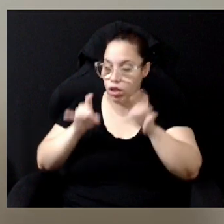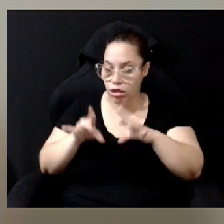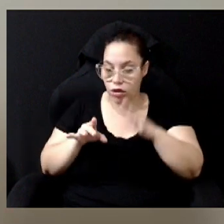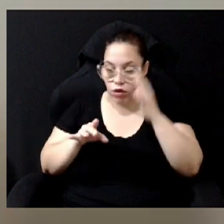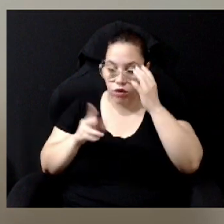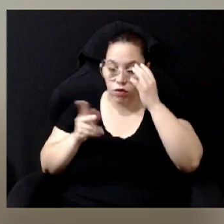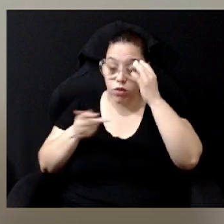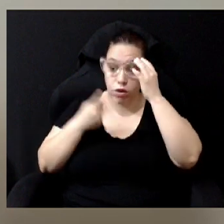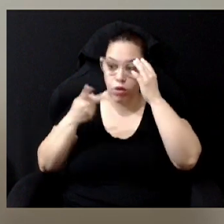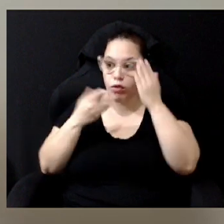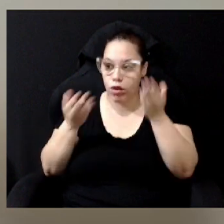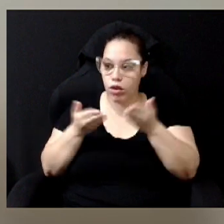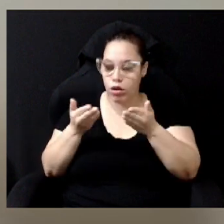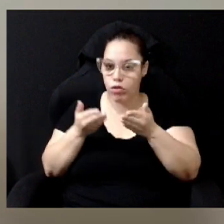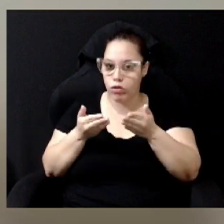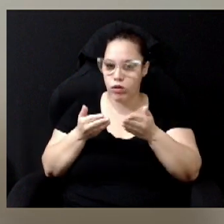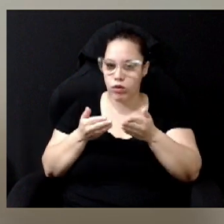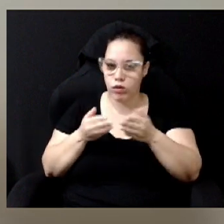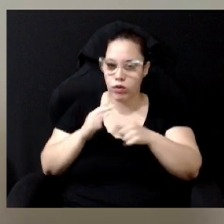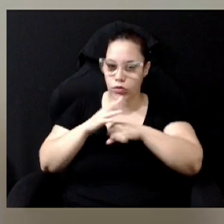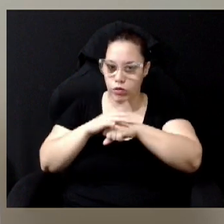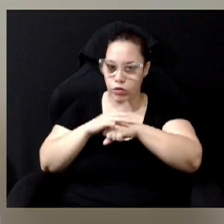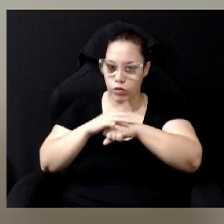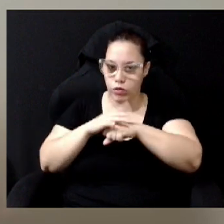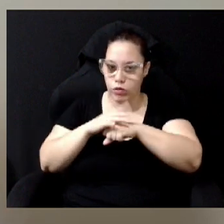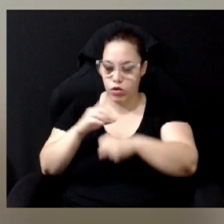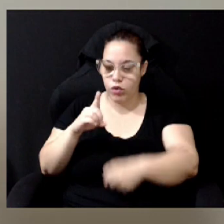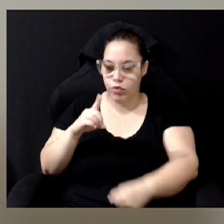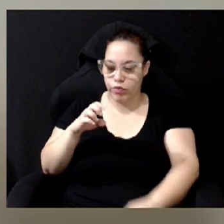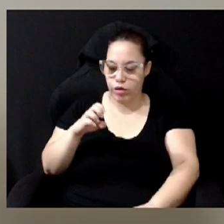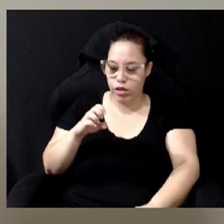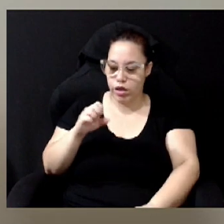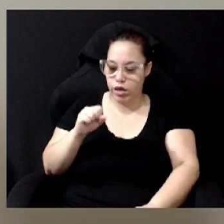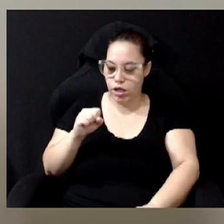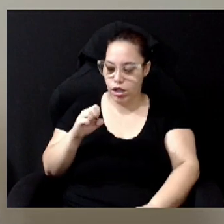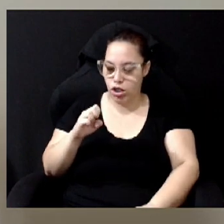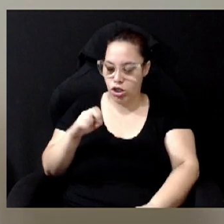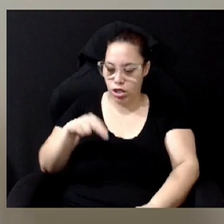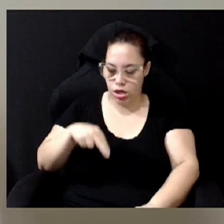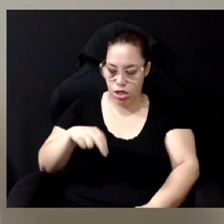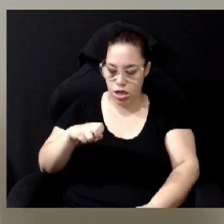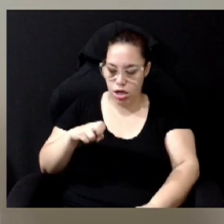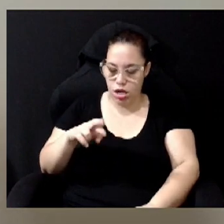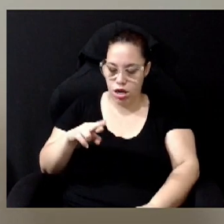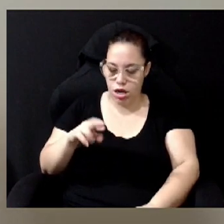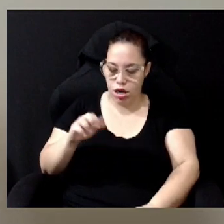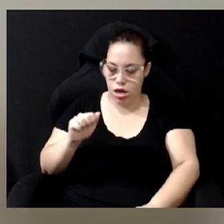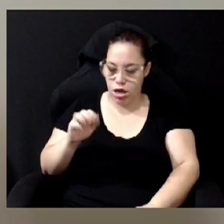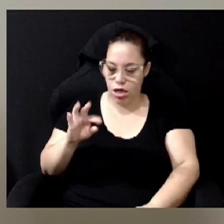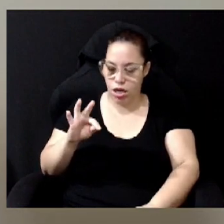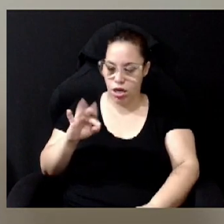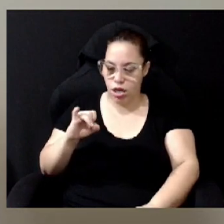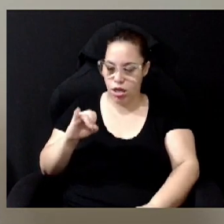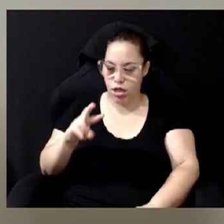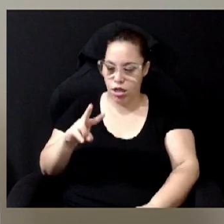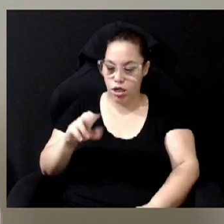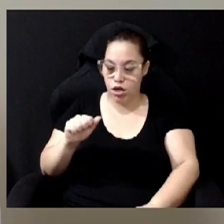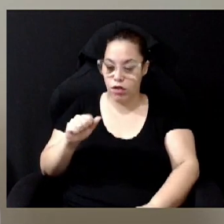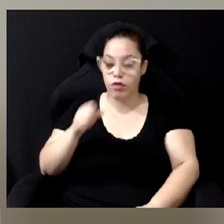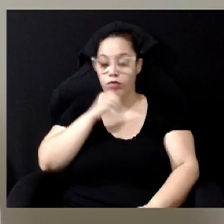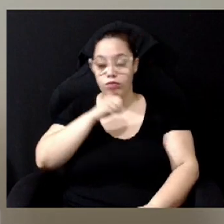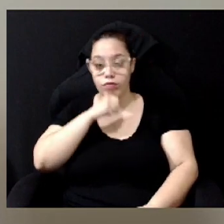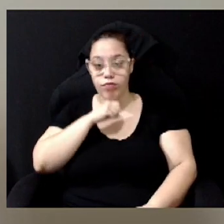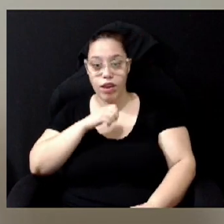falando, que é a doença degenerativa, é um processo de envelhecimento. Ela tem a ver também com